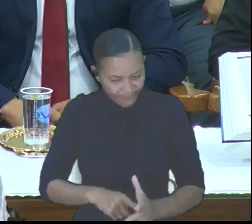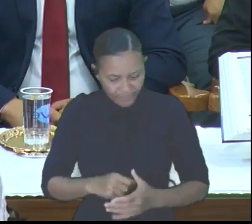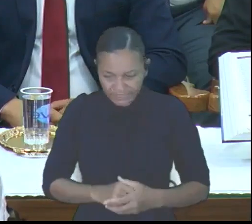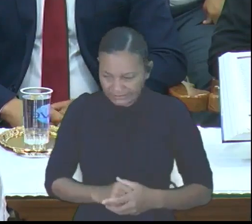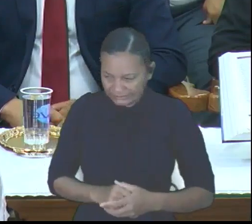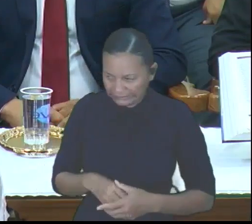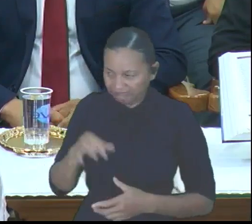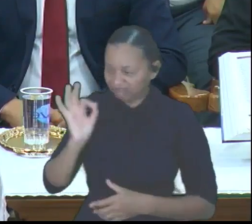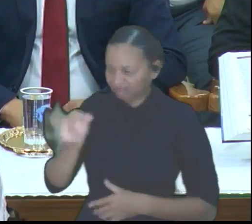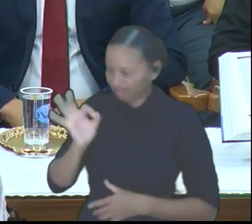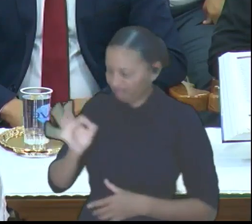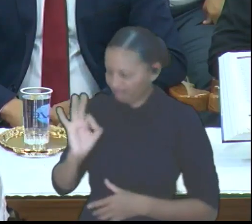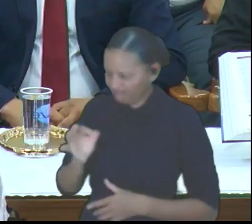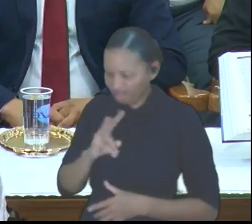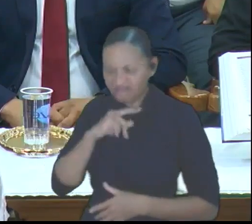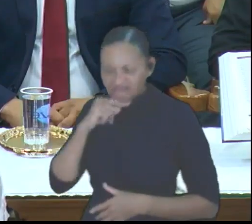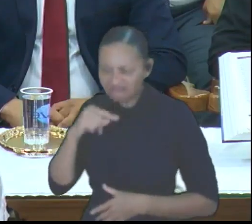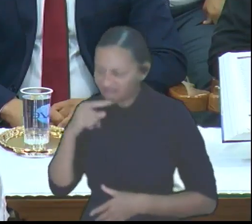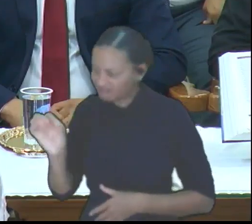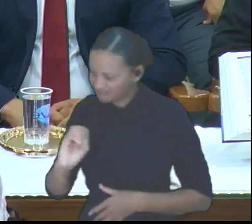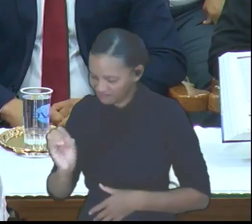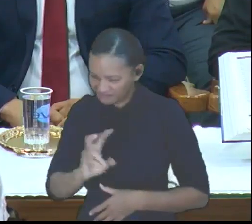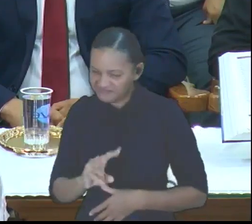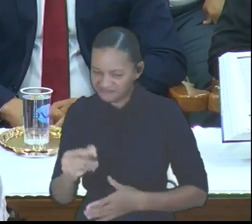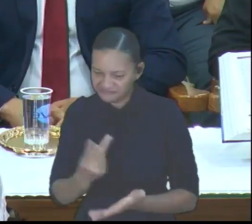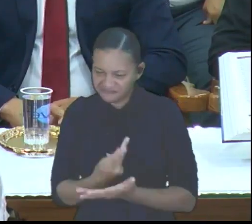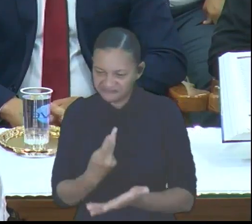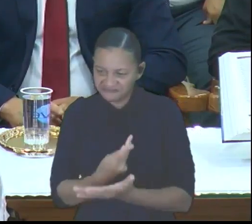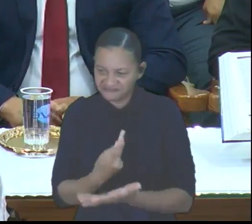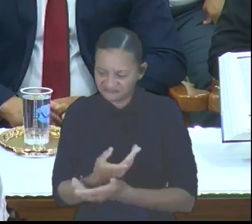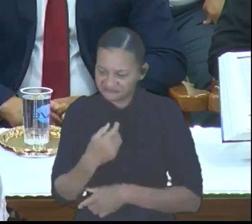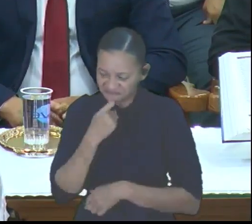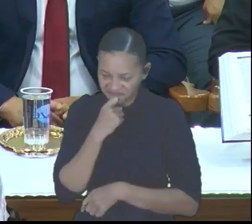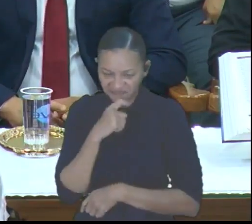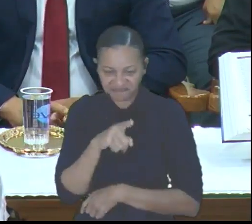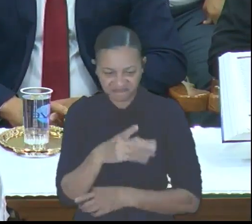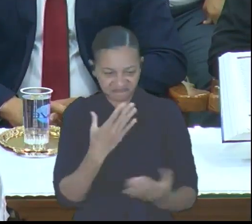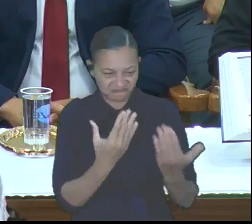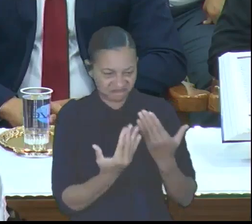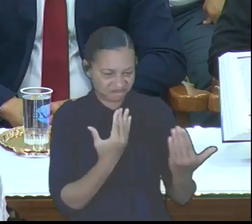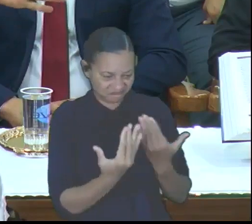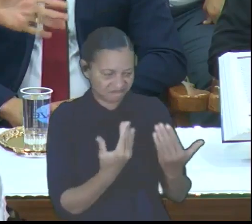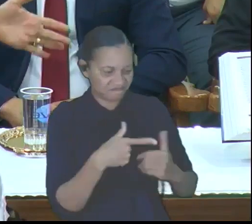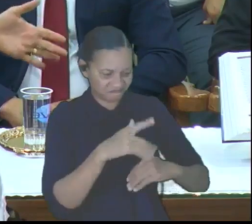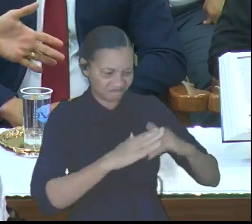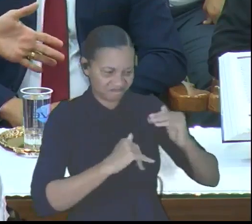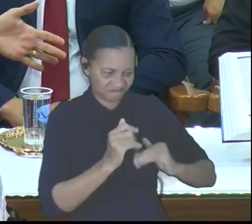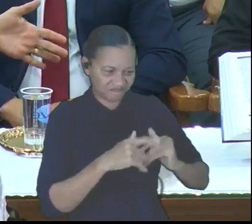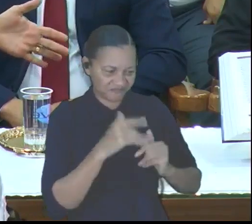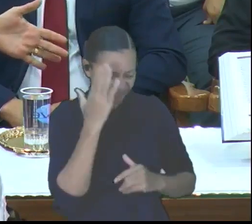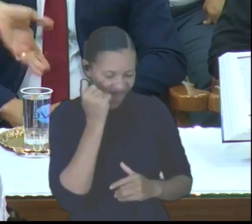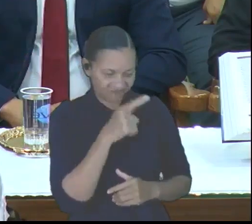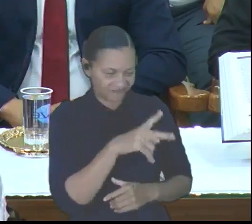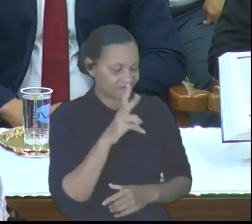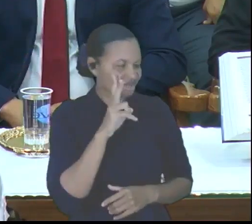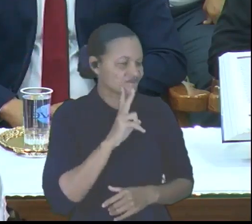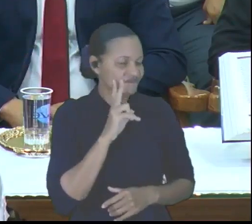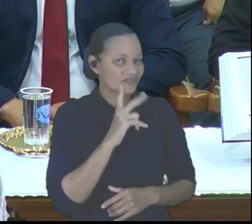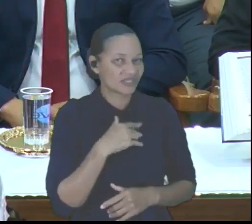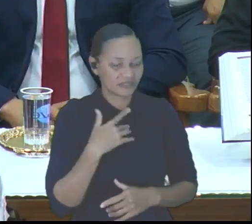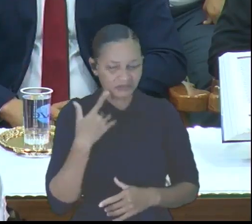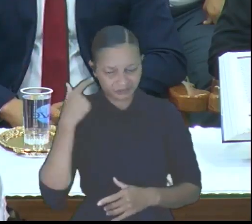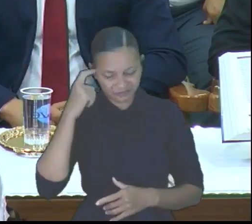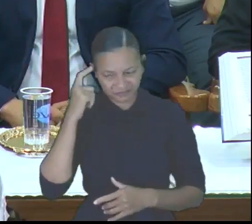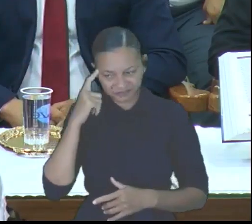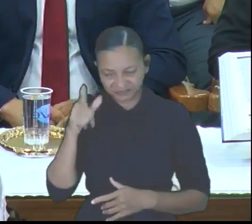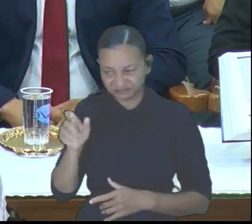não. Não, vai dar errado mesmo. A senhora psicóloga deve entender bastante disso, irmã Vaninha. Aí começa a